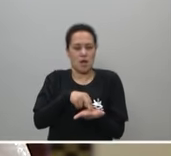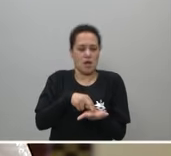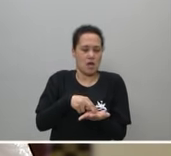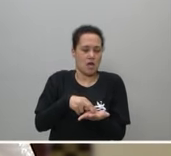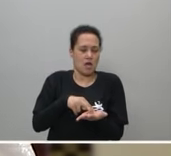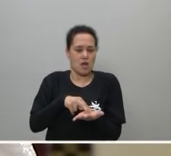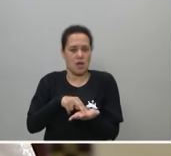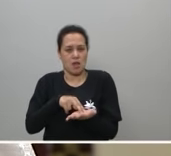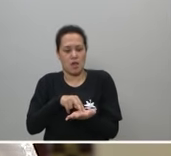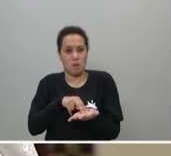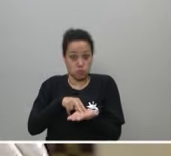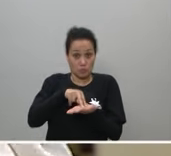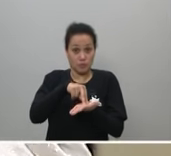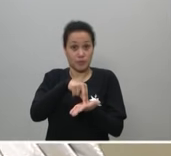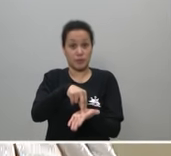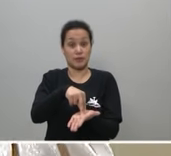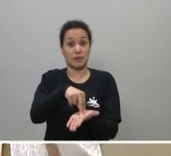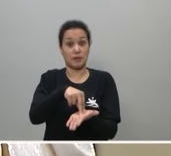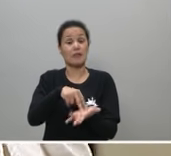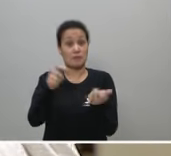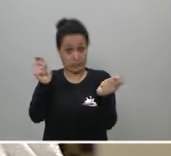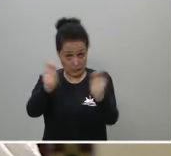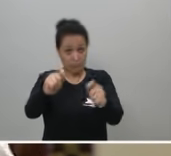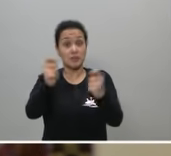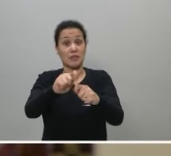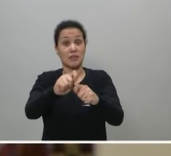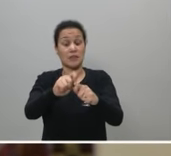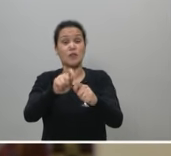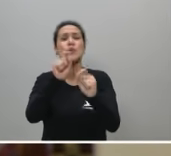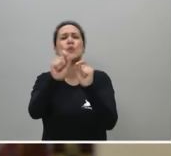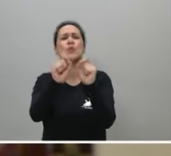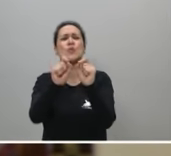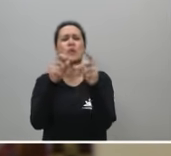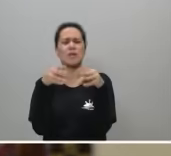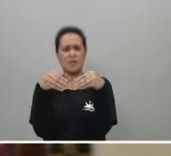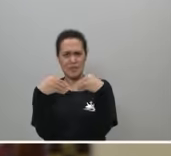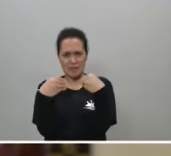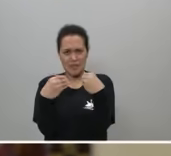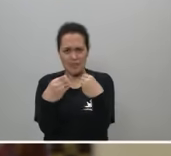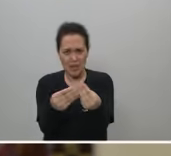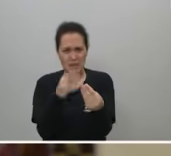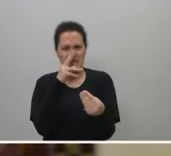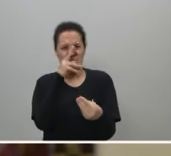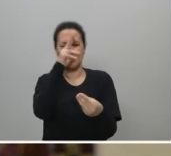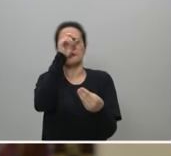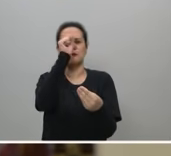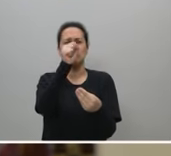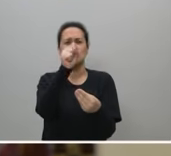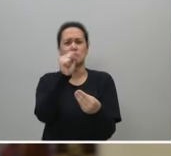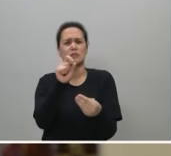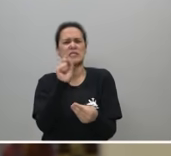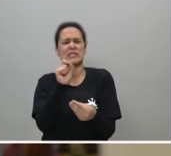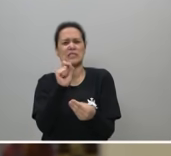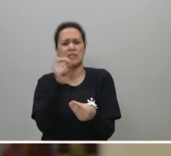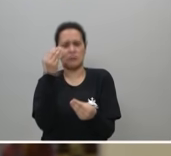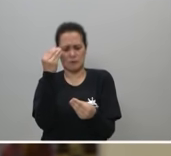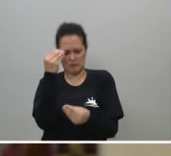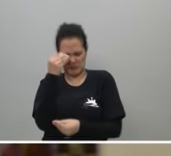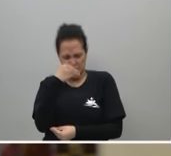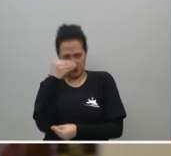de Pentecostes, fortalecer o fraco, ajudar aquele que está